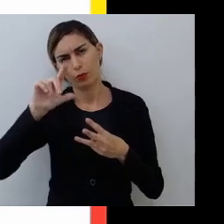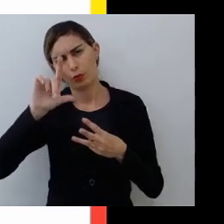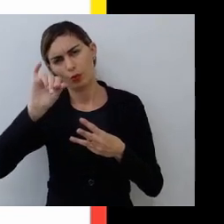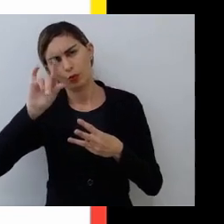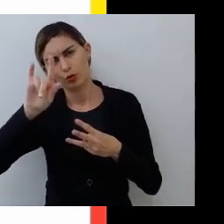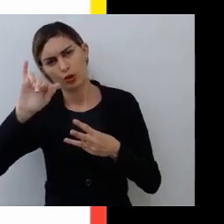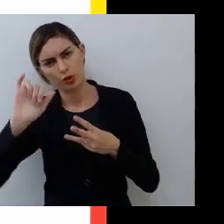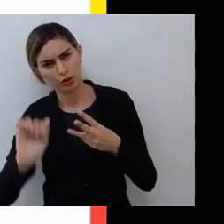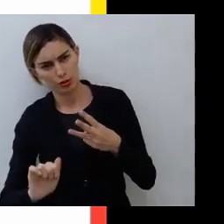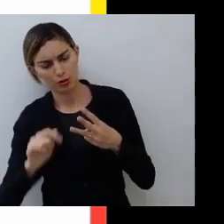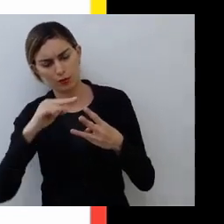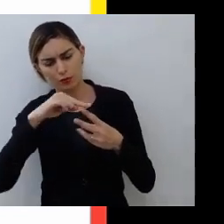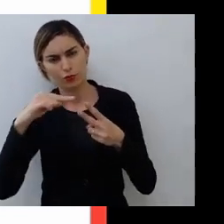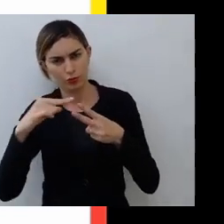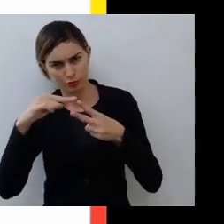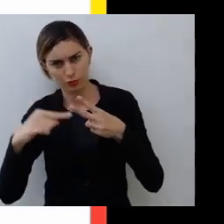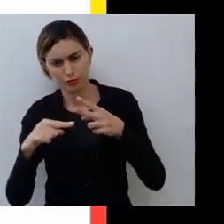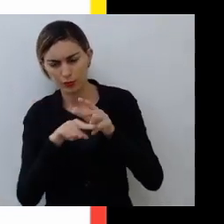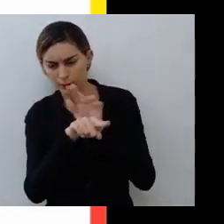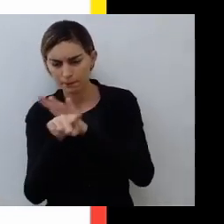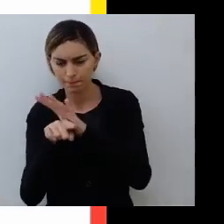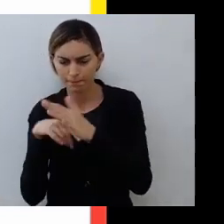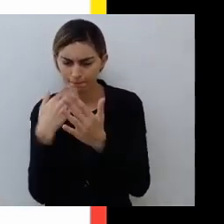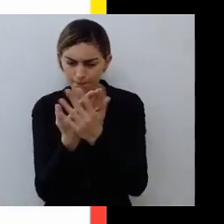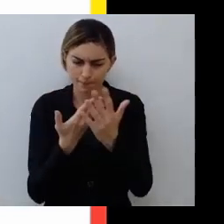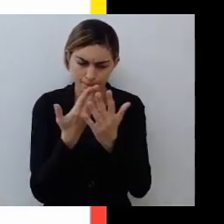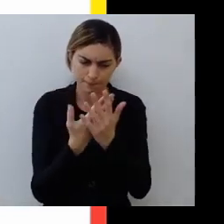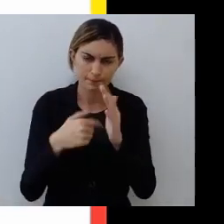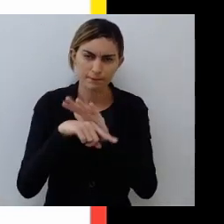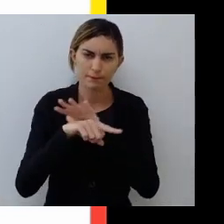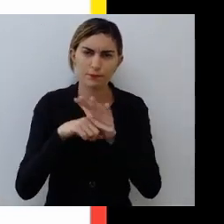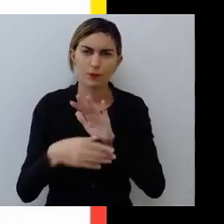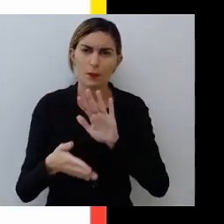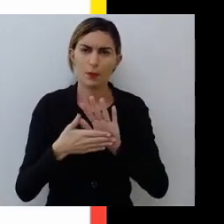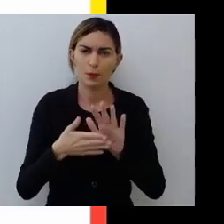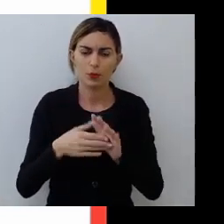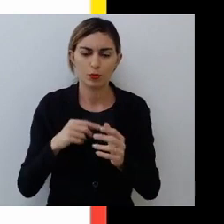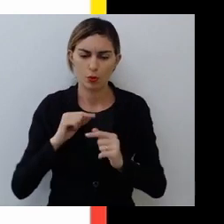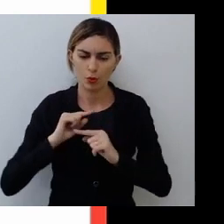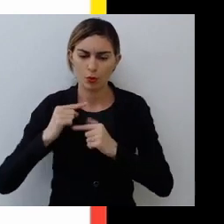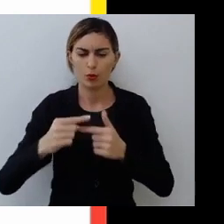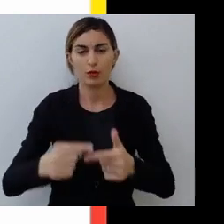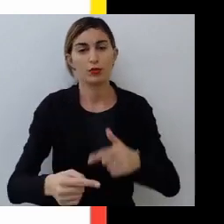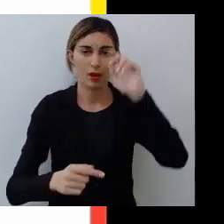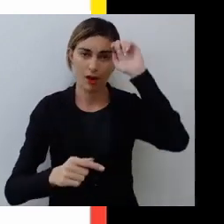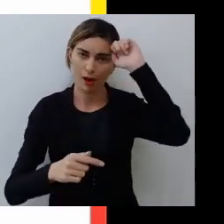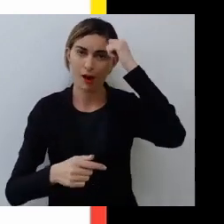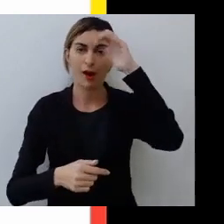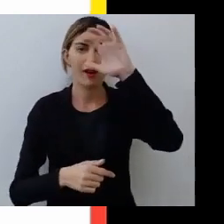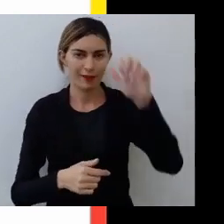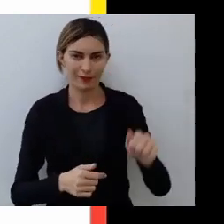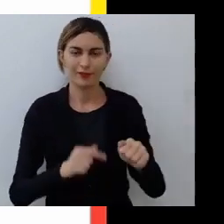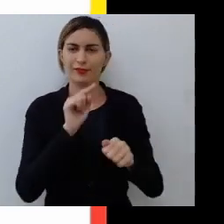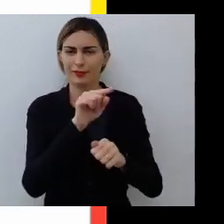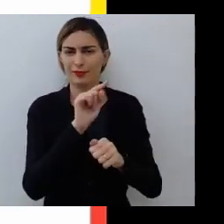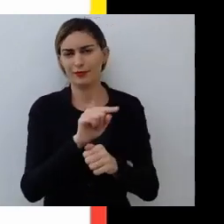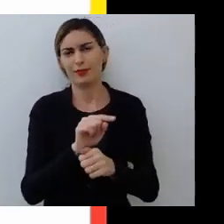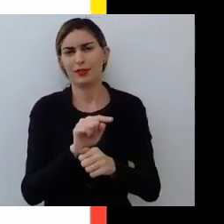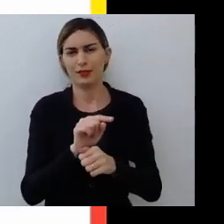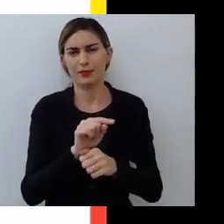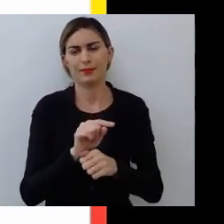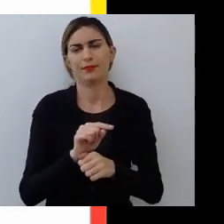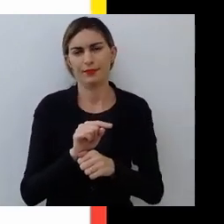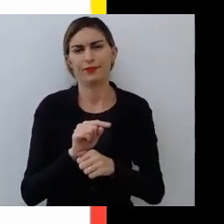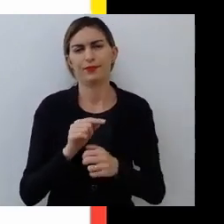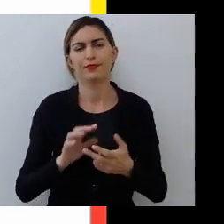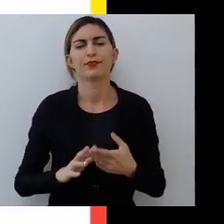ambas as vias de pesquisa, os estudiosos têm proposto uma origem africana recente para o Homo